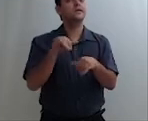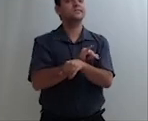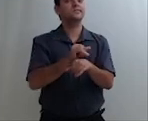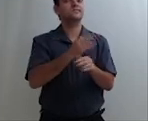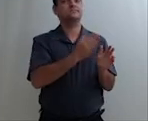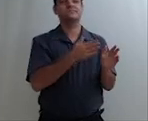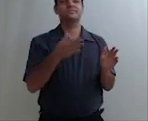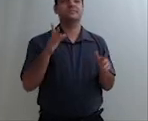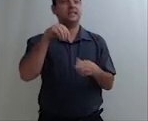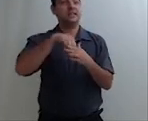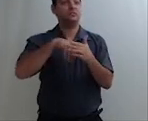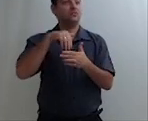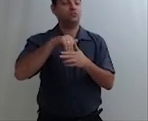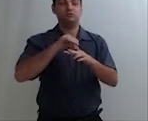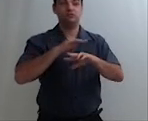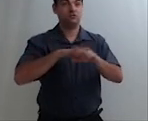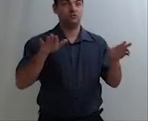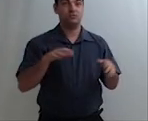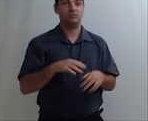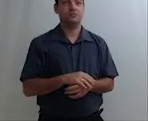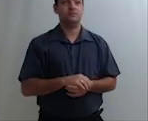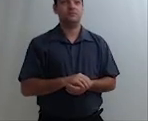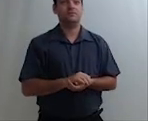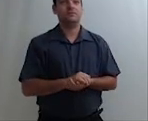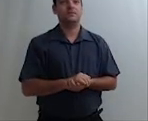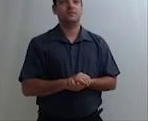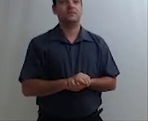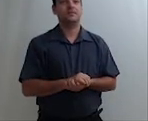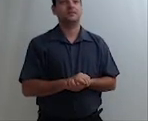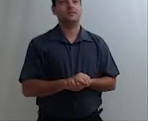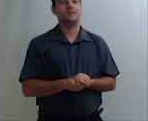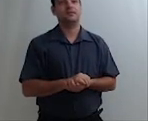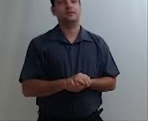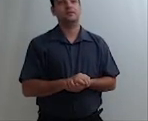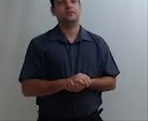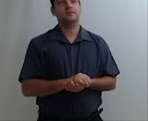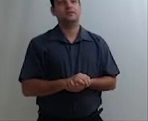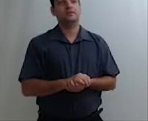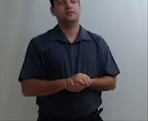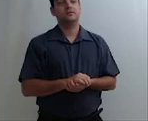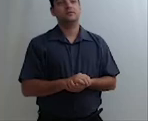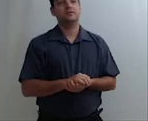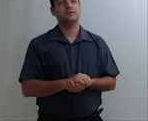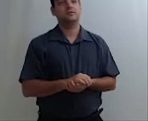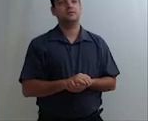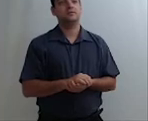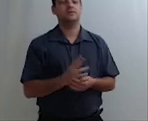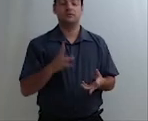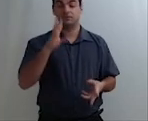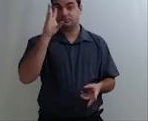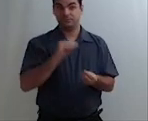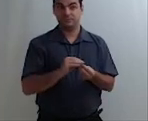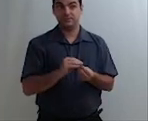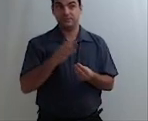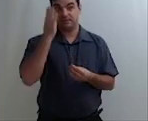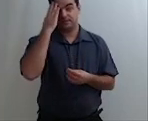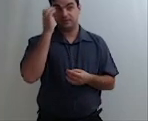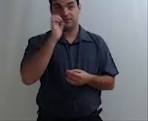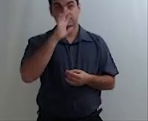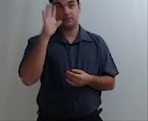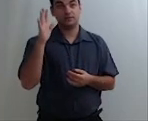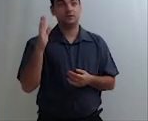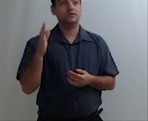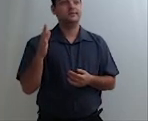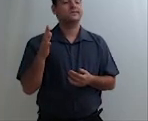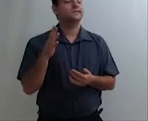voto e não divergência propriamente dita e só concluindo min Rogério que o próprio